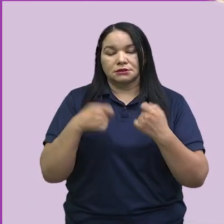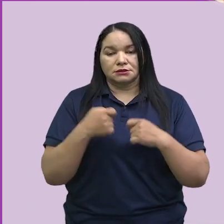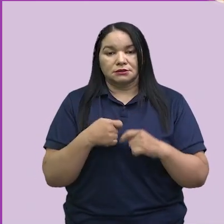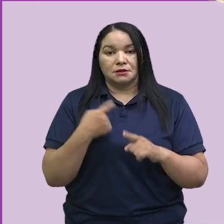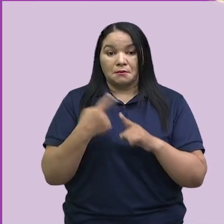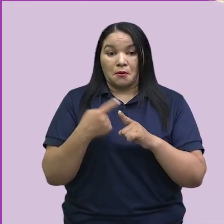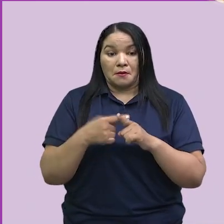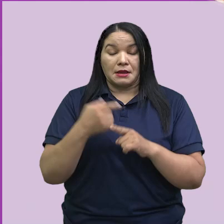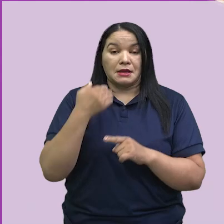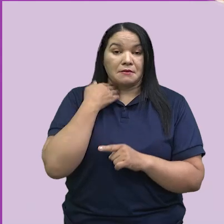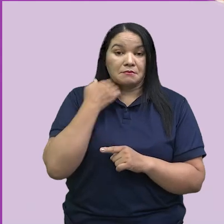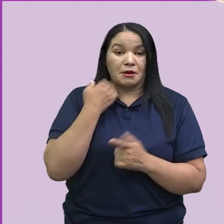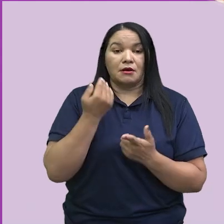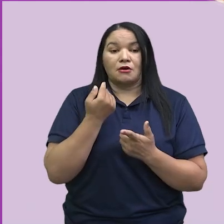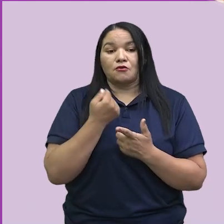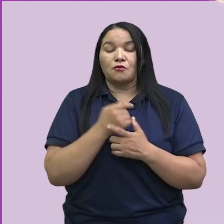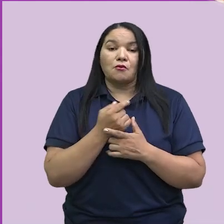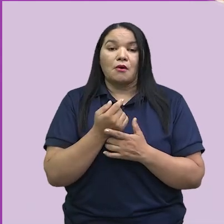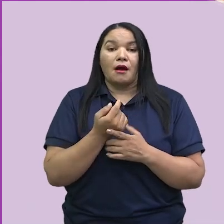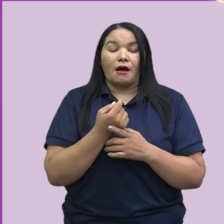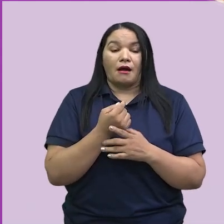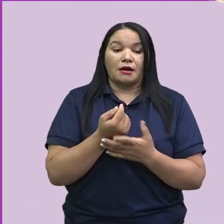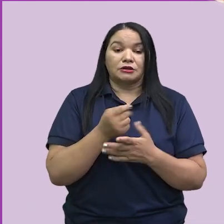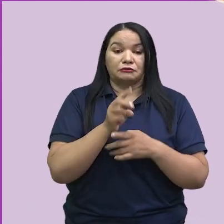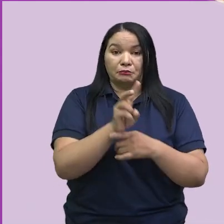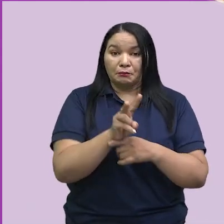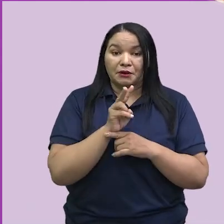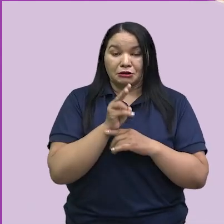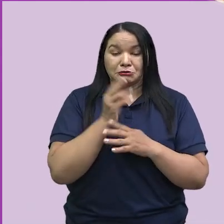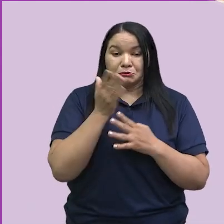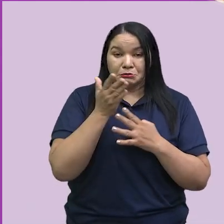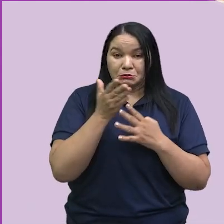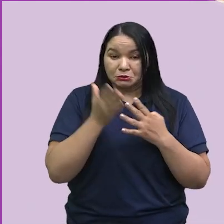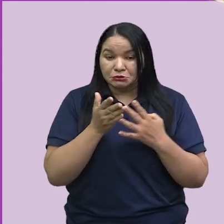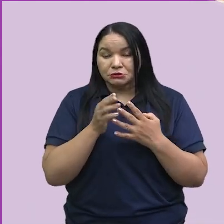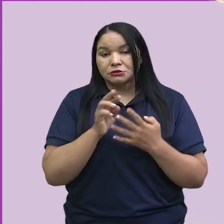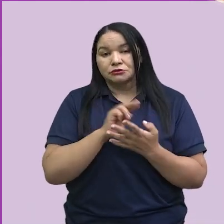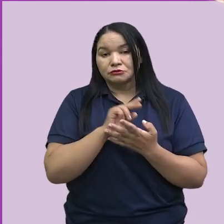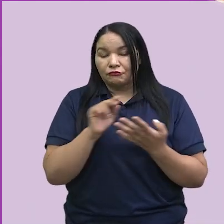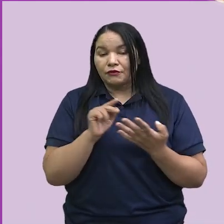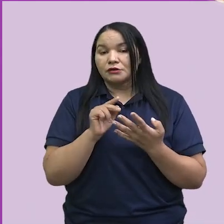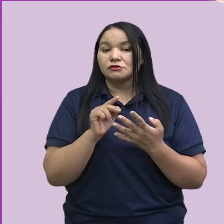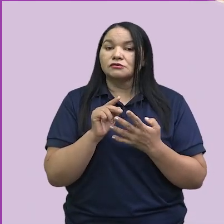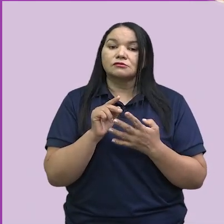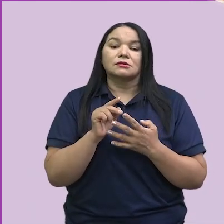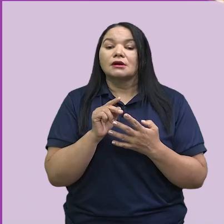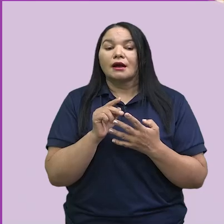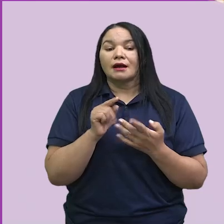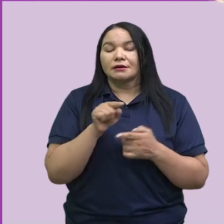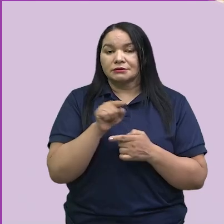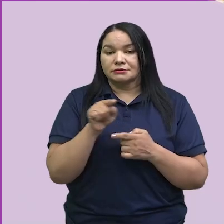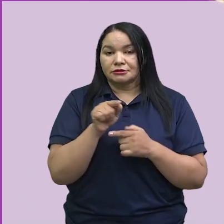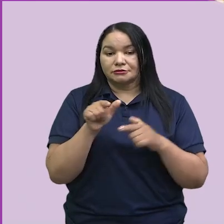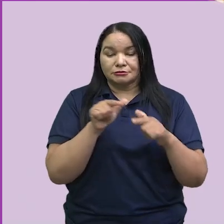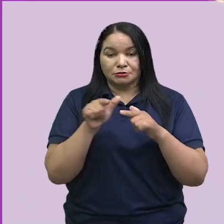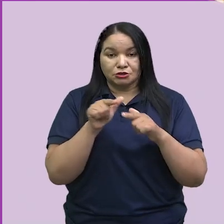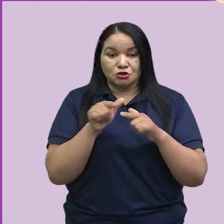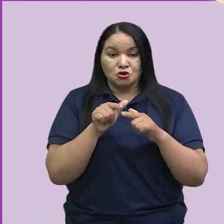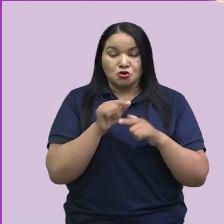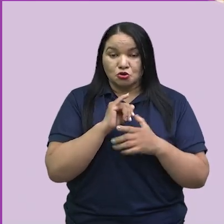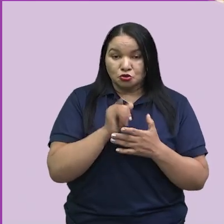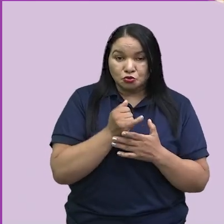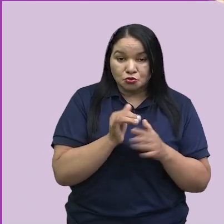tá? Porque banco, financiadora, qualquer coisa que envolva empréstimo de dinheiro, ela nunca vai trabalhar com